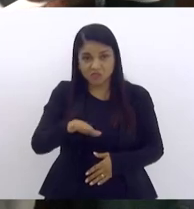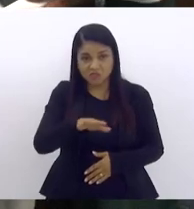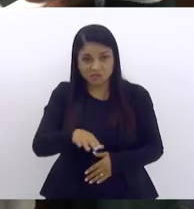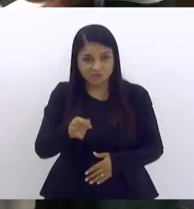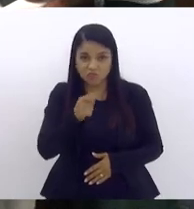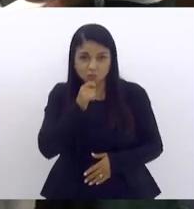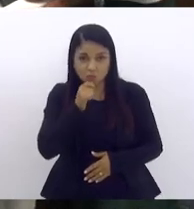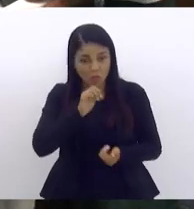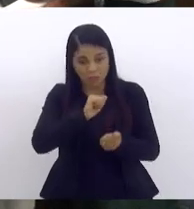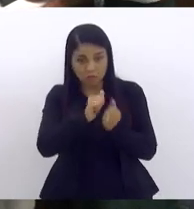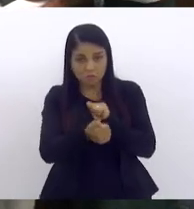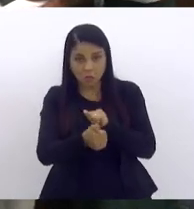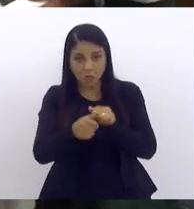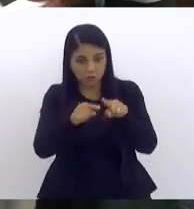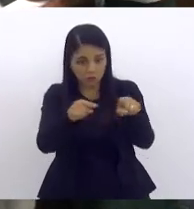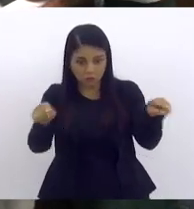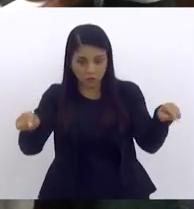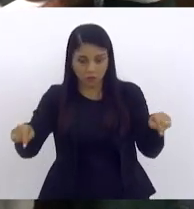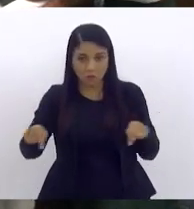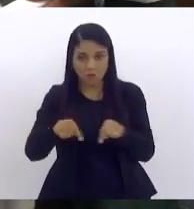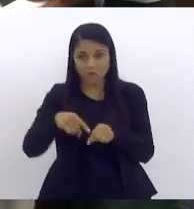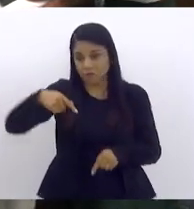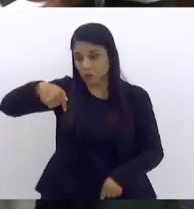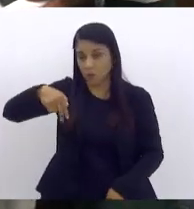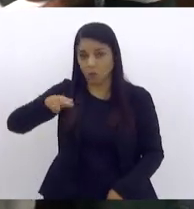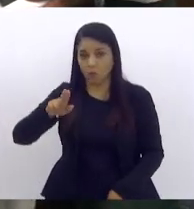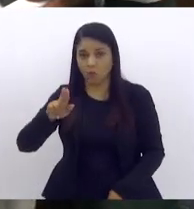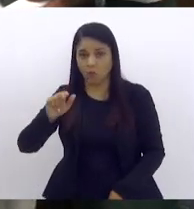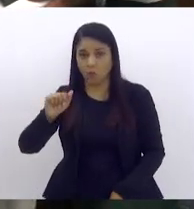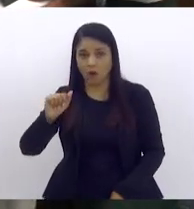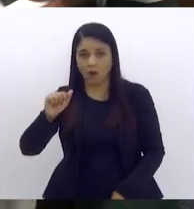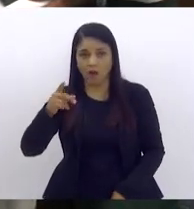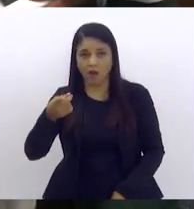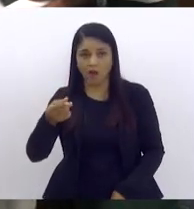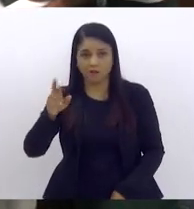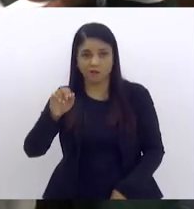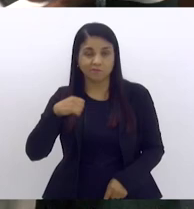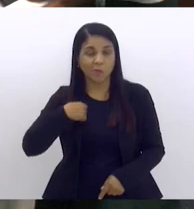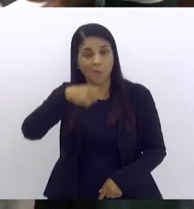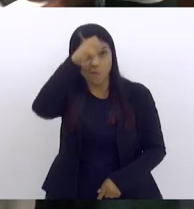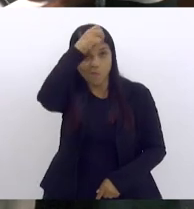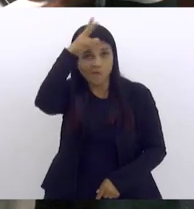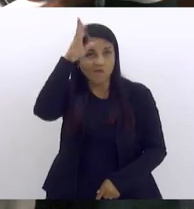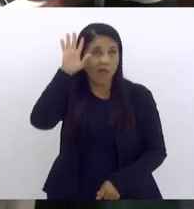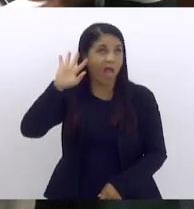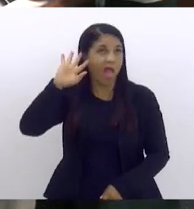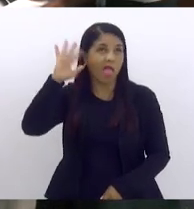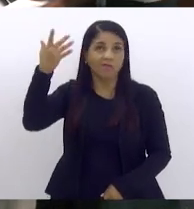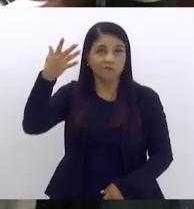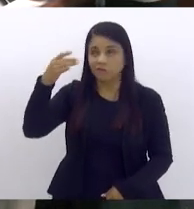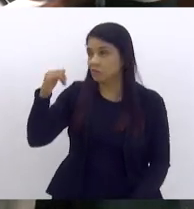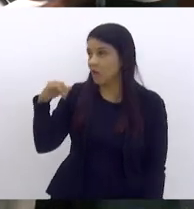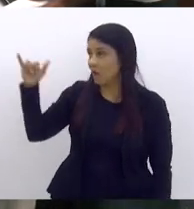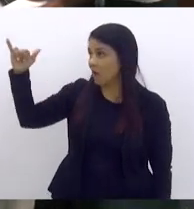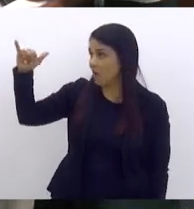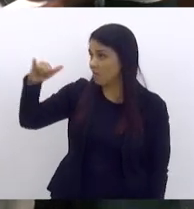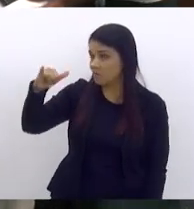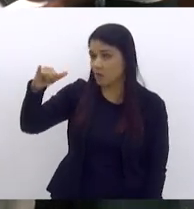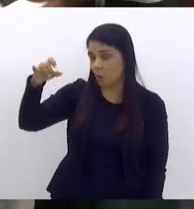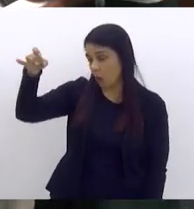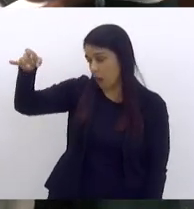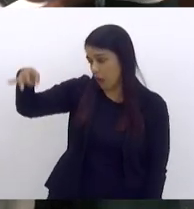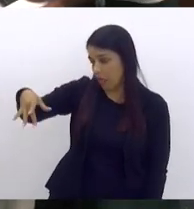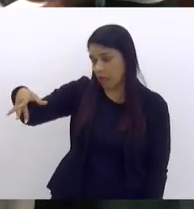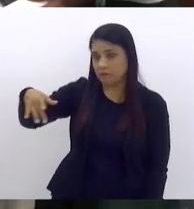têm mais a quadra para poder brincar, porque o prefeito instalou, resolveu pegar um avião que estava jogado aqui